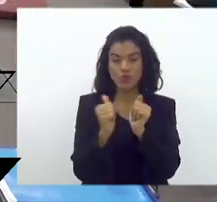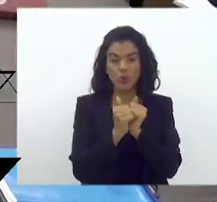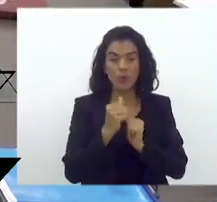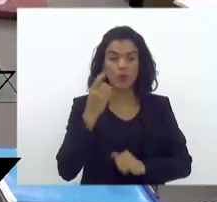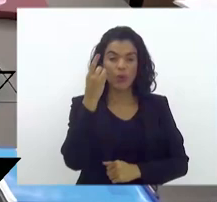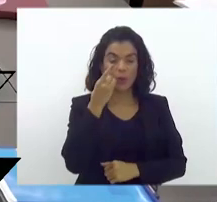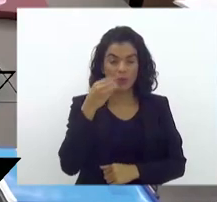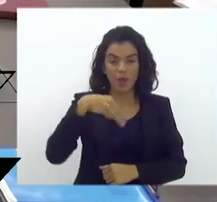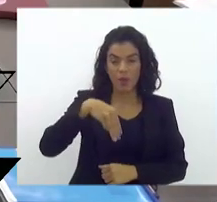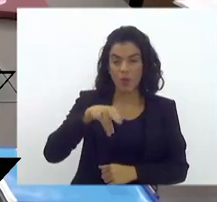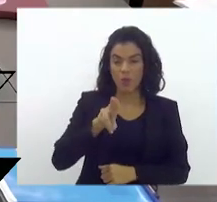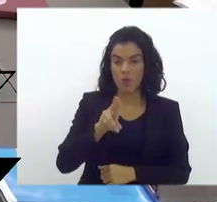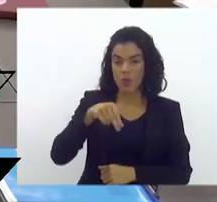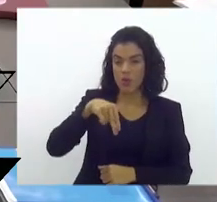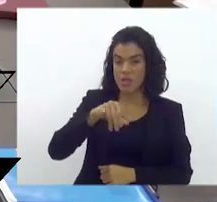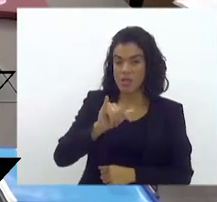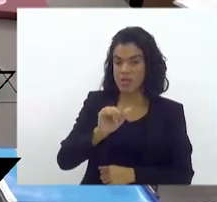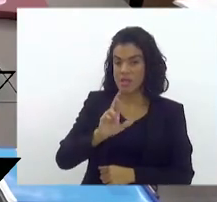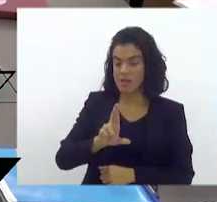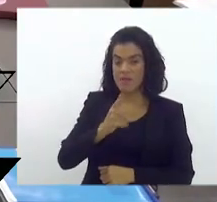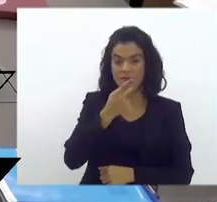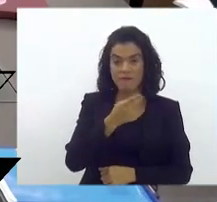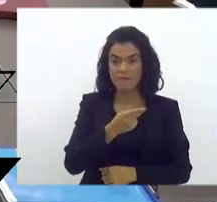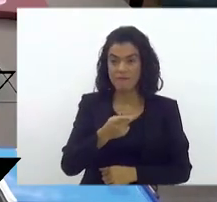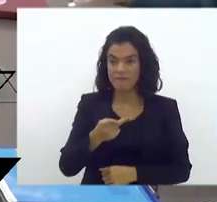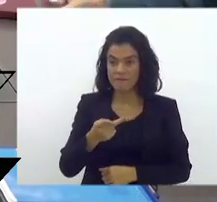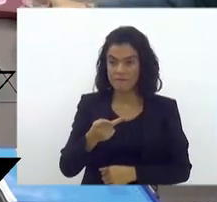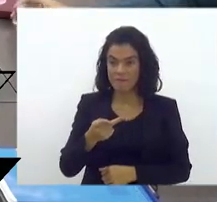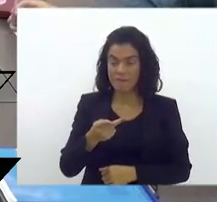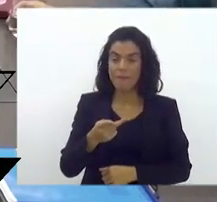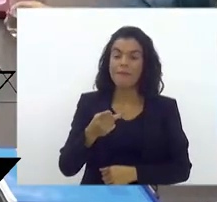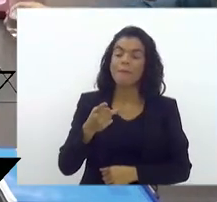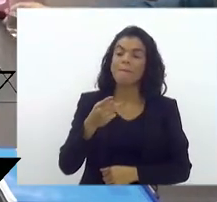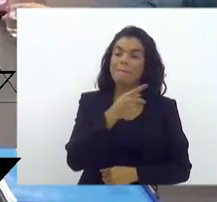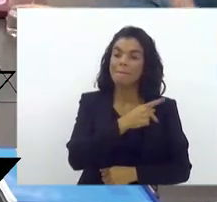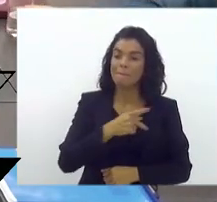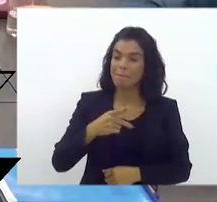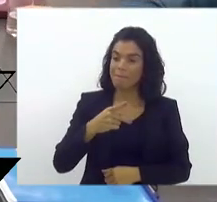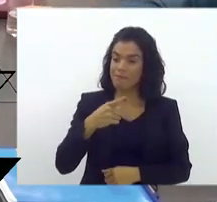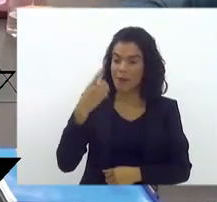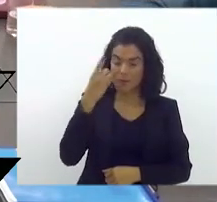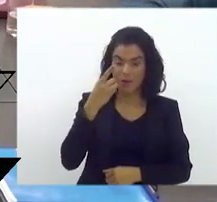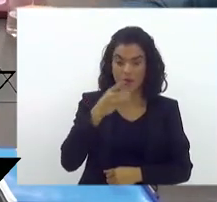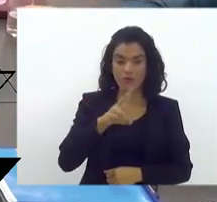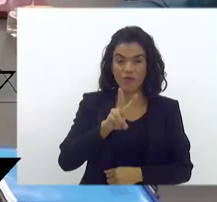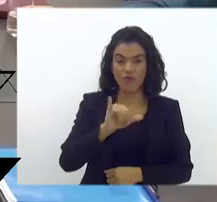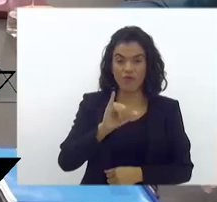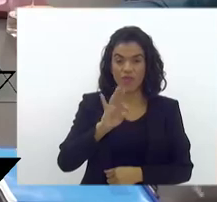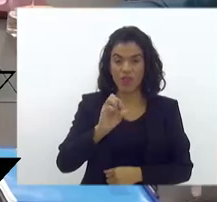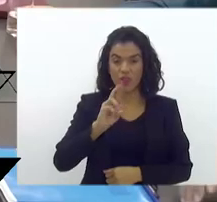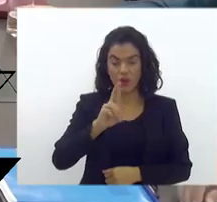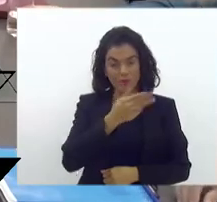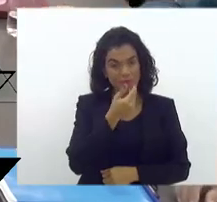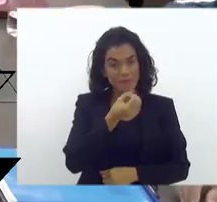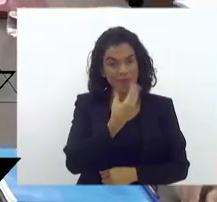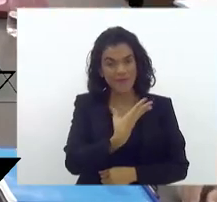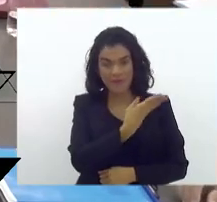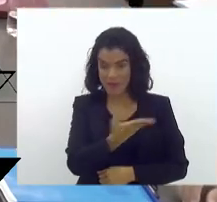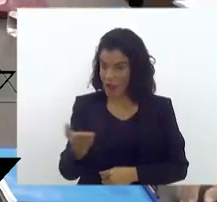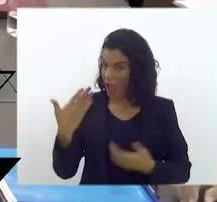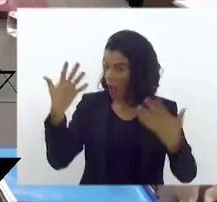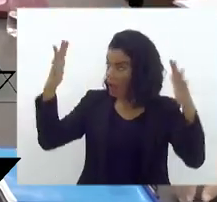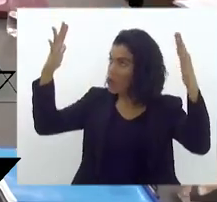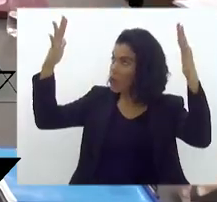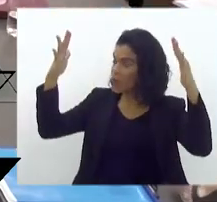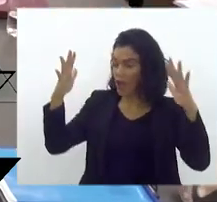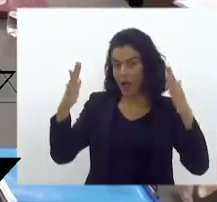Munir visitando... Deputado Vitor Júnior, presente. Seja bem-vindo, meu irmão. Tome assento conosco aí. Aleluia,